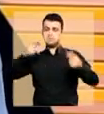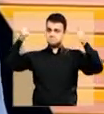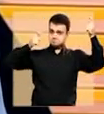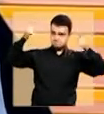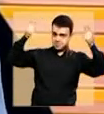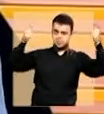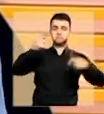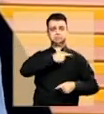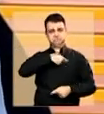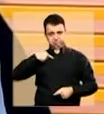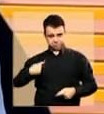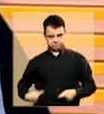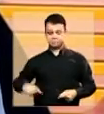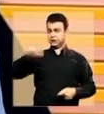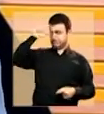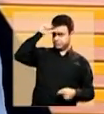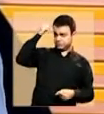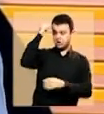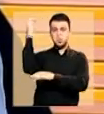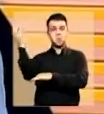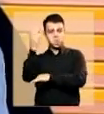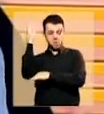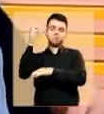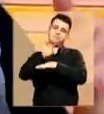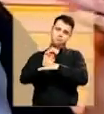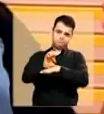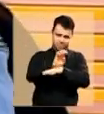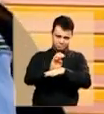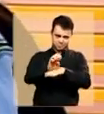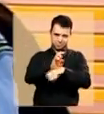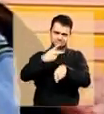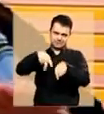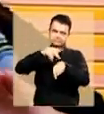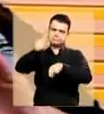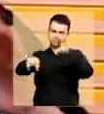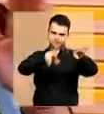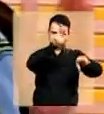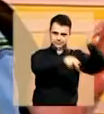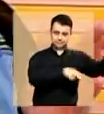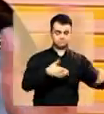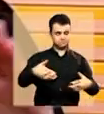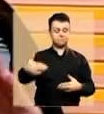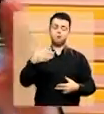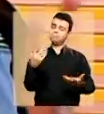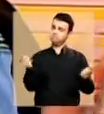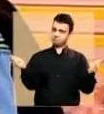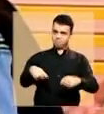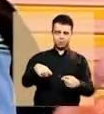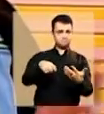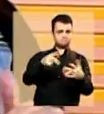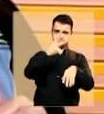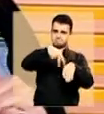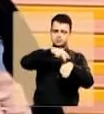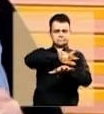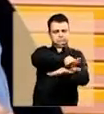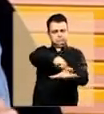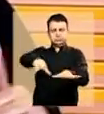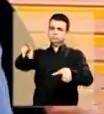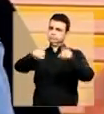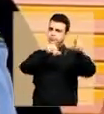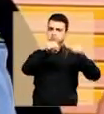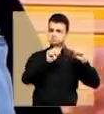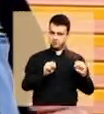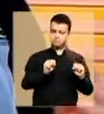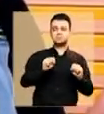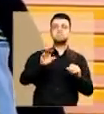Taiwan, Índia, Colômbia e Equador. Então, para esse próximo ano, nós estamos com esse leque de possibilidades. Alguns anos